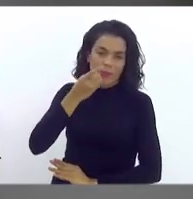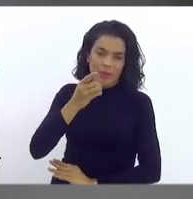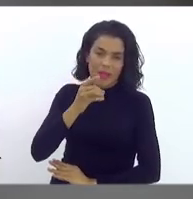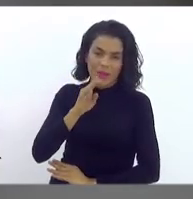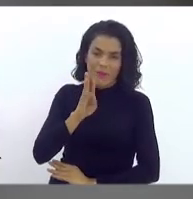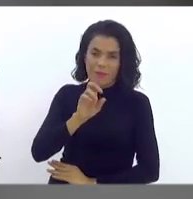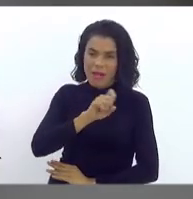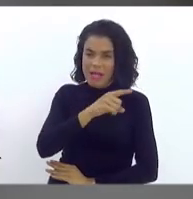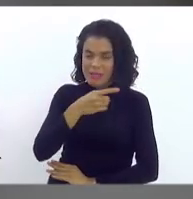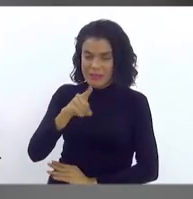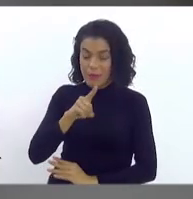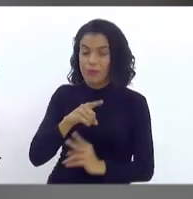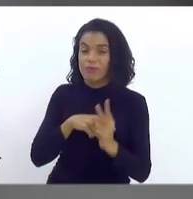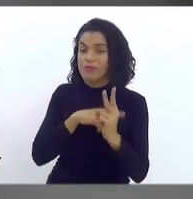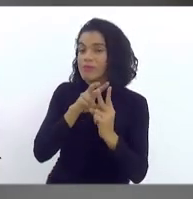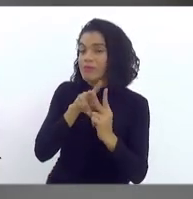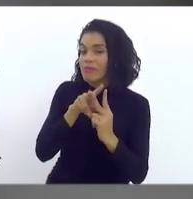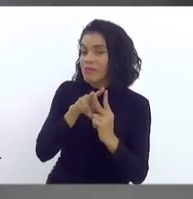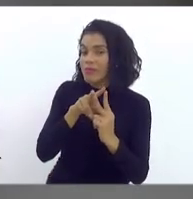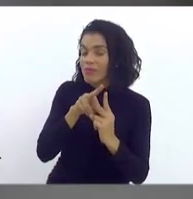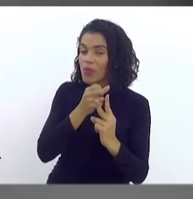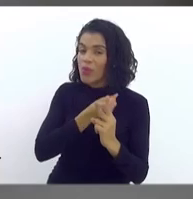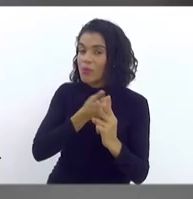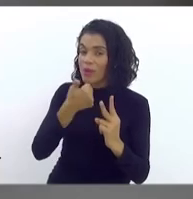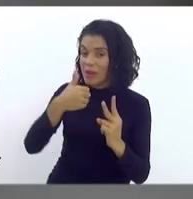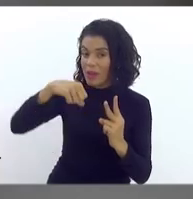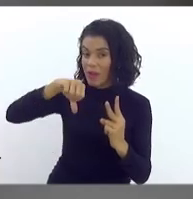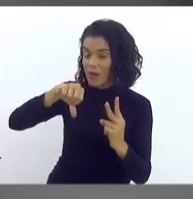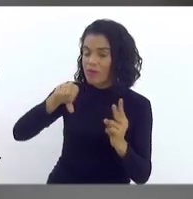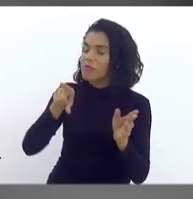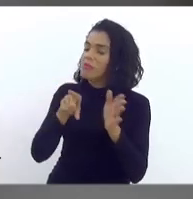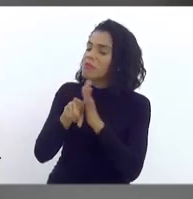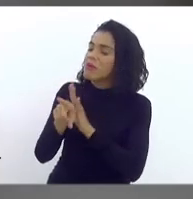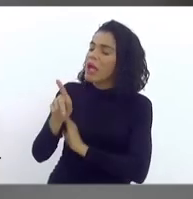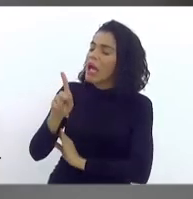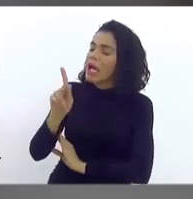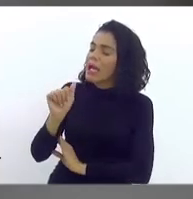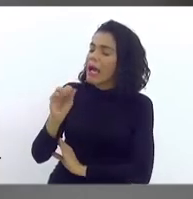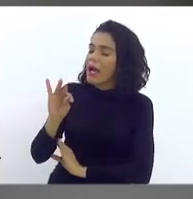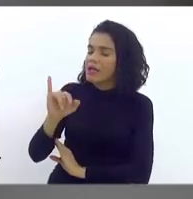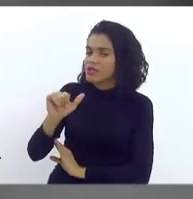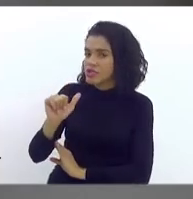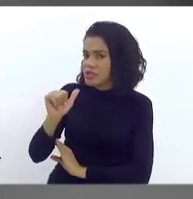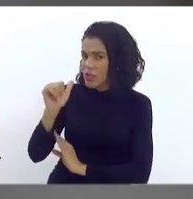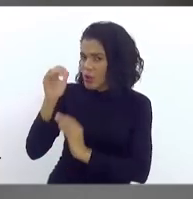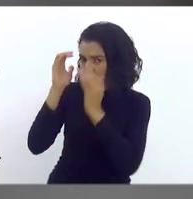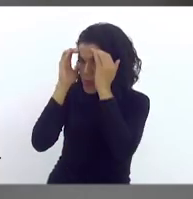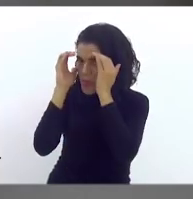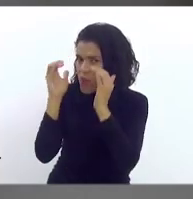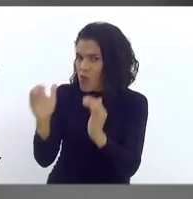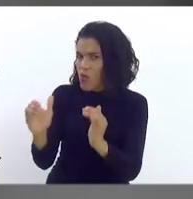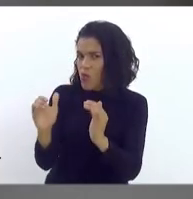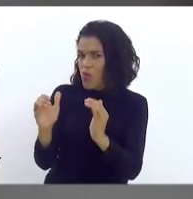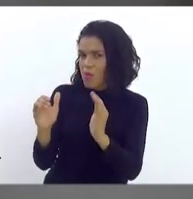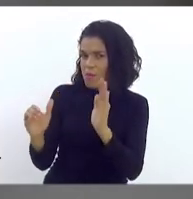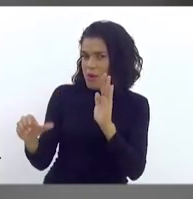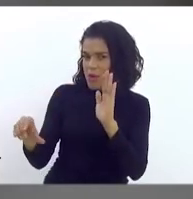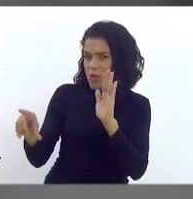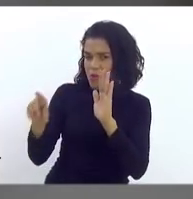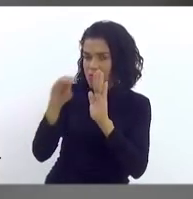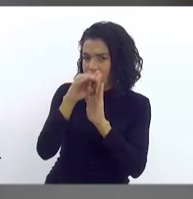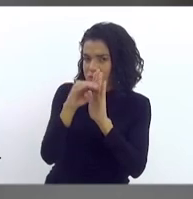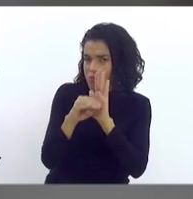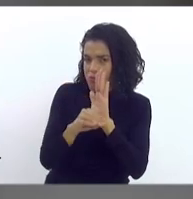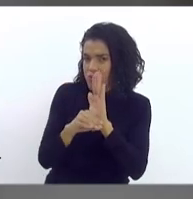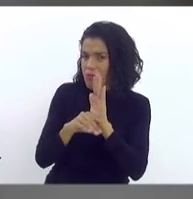do deputado Brazão diz o seguinte: a senhora Kátia não cumpriu o liminar e gastou fortunas com escritórios de